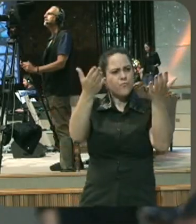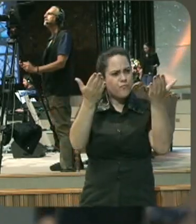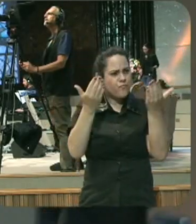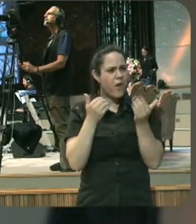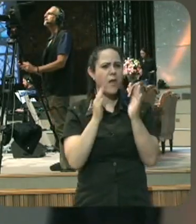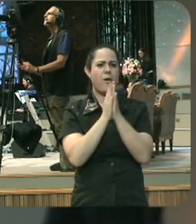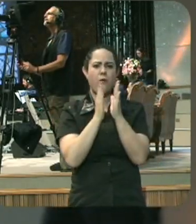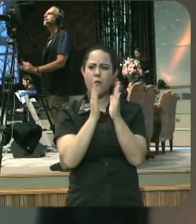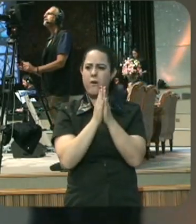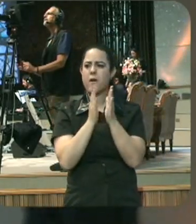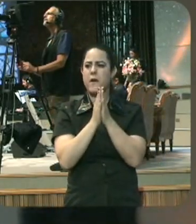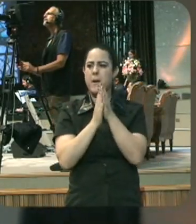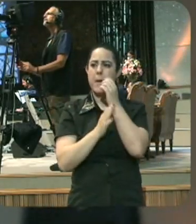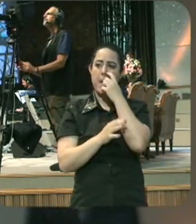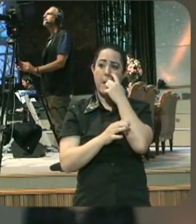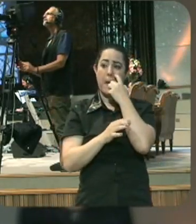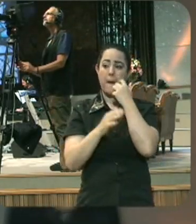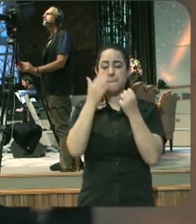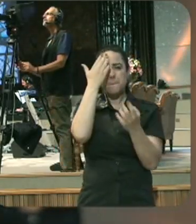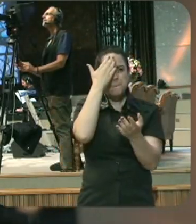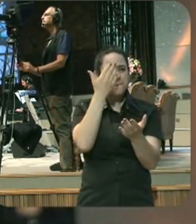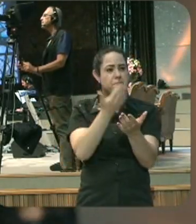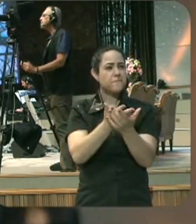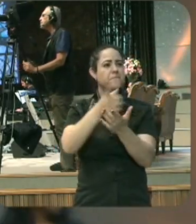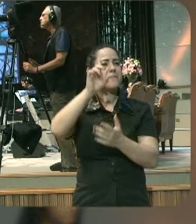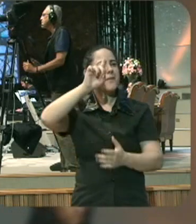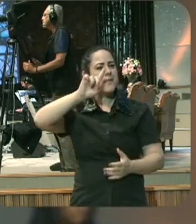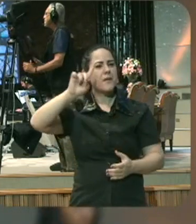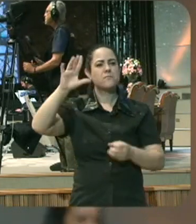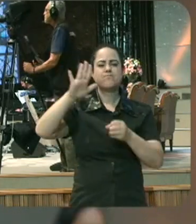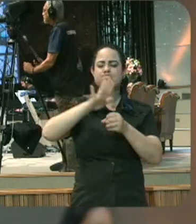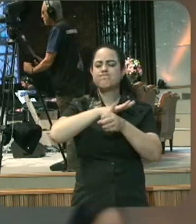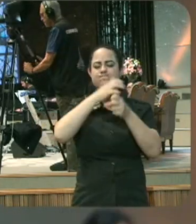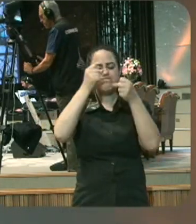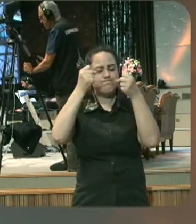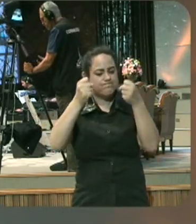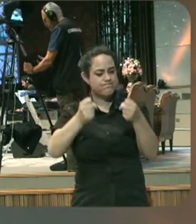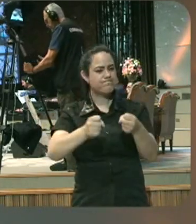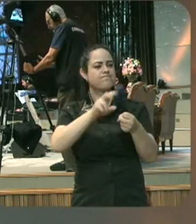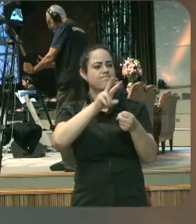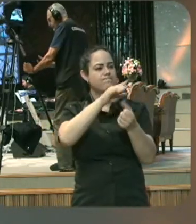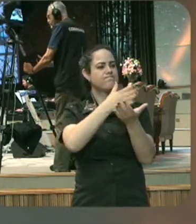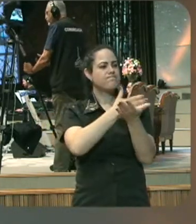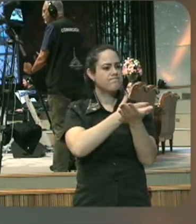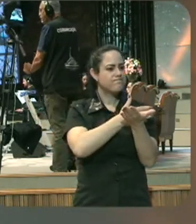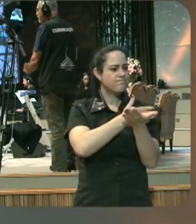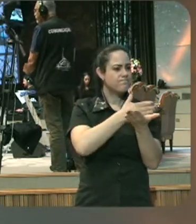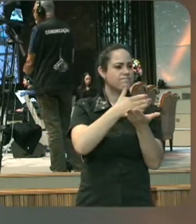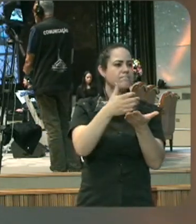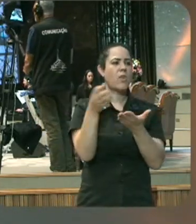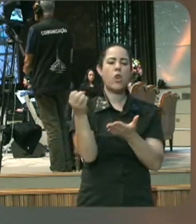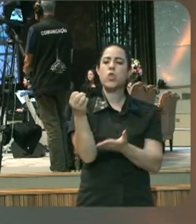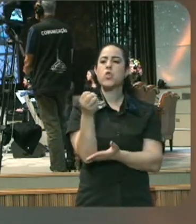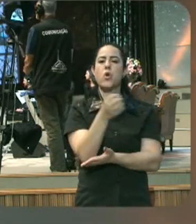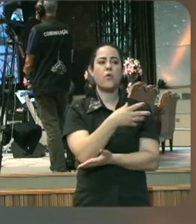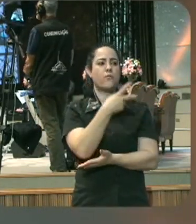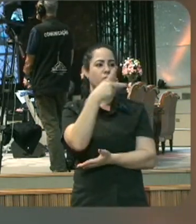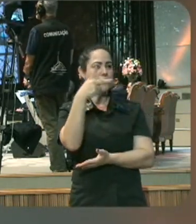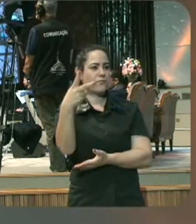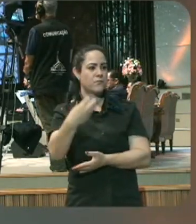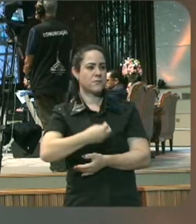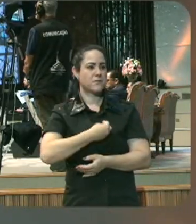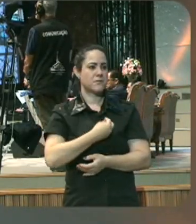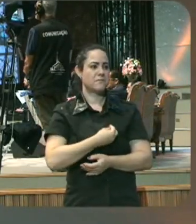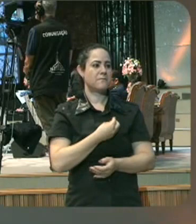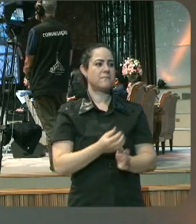eu vou orar, crendo que o Deus Todo-Poderoso vai iniciar uma jornada nova na tua